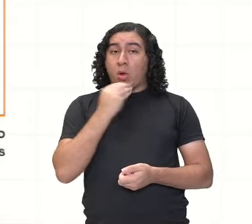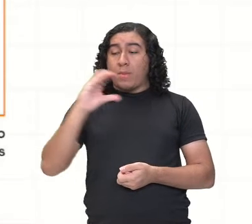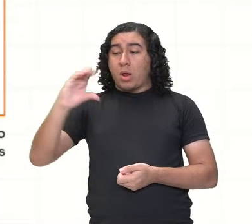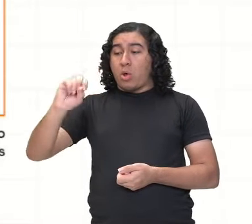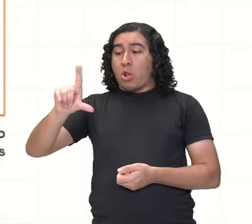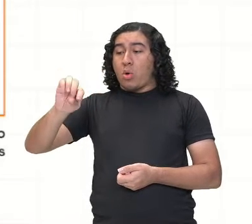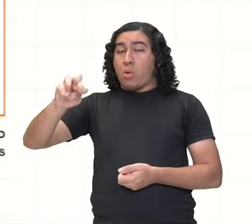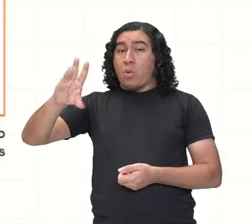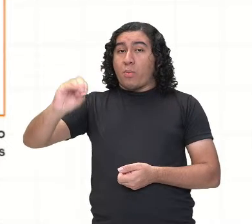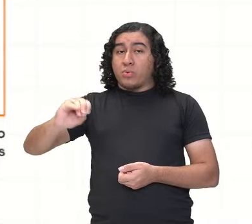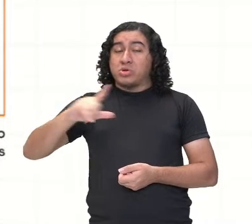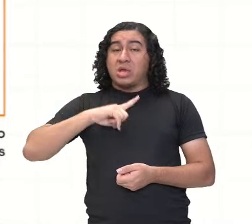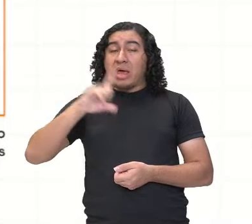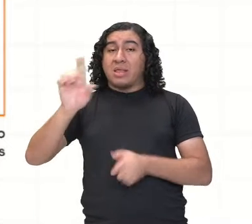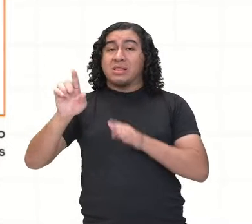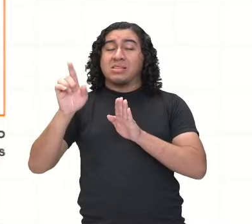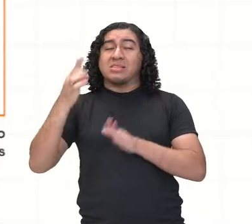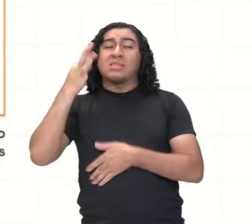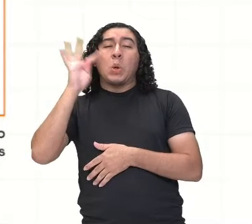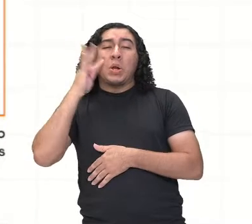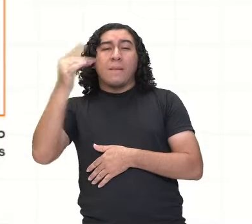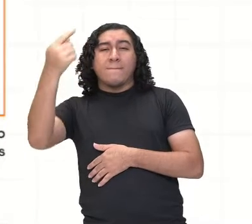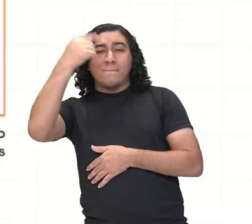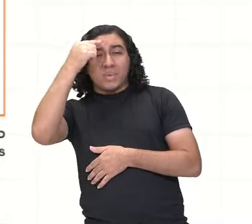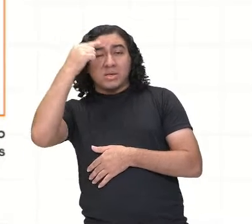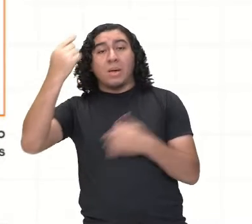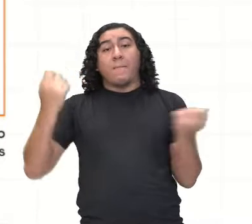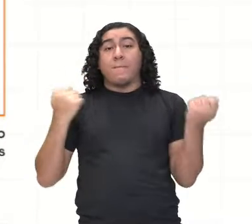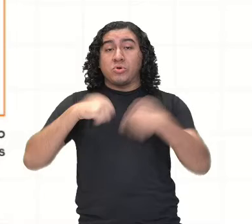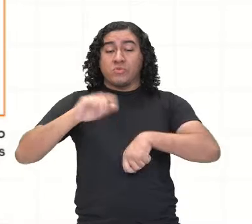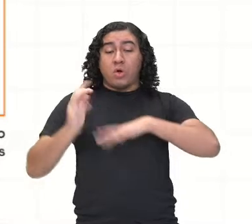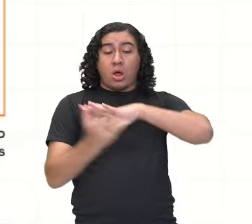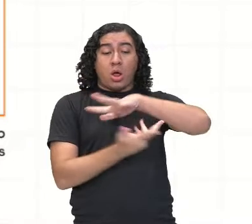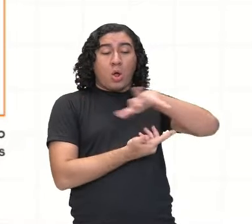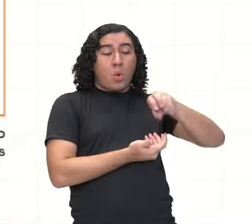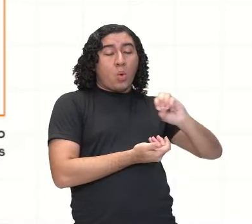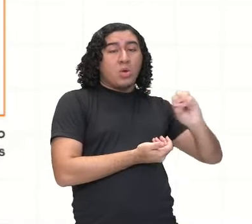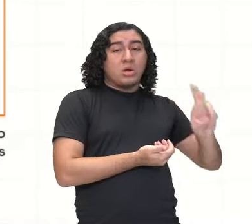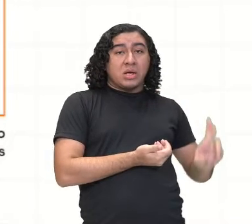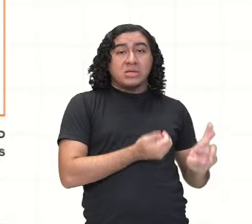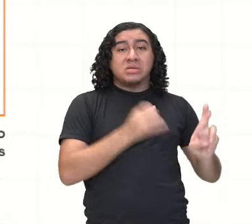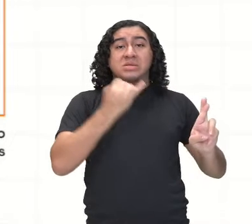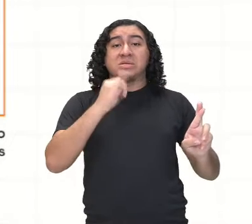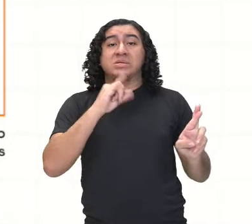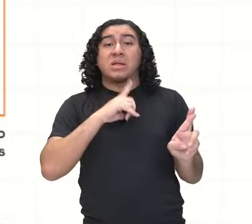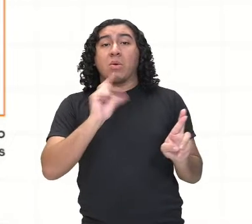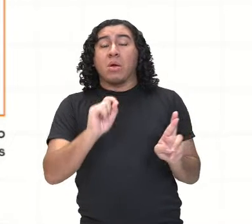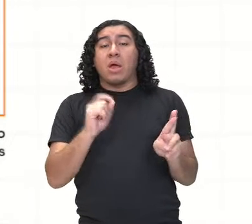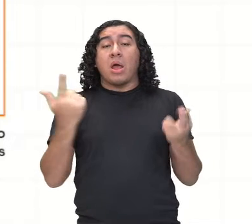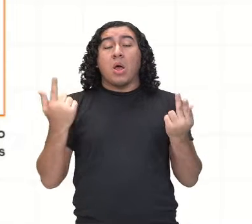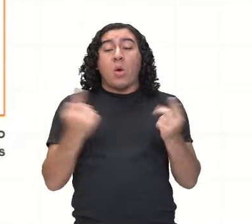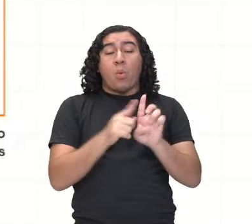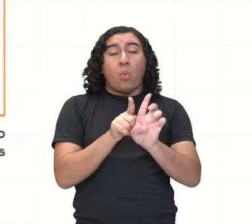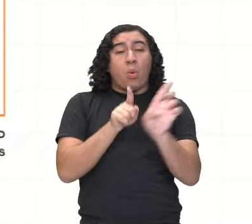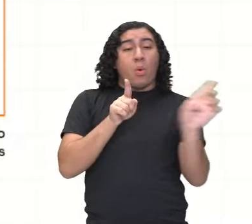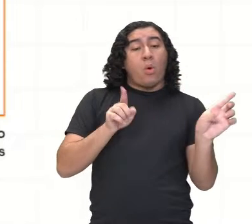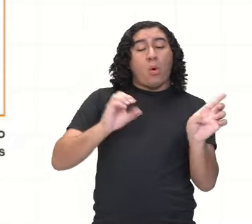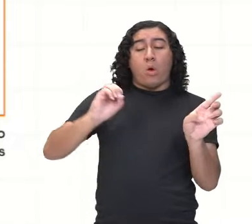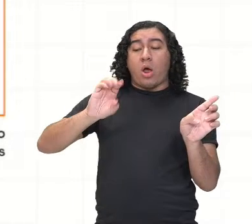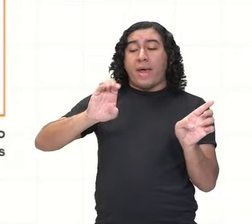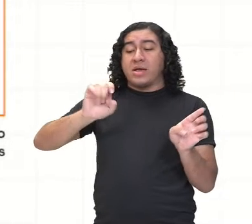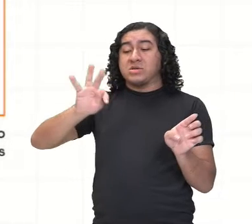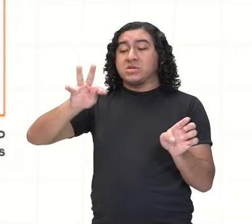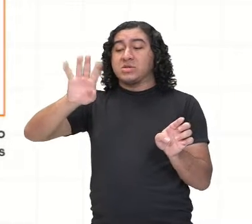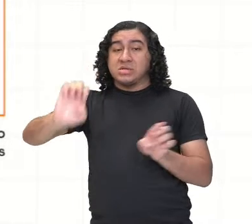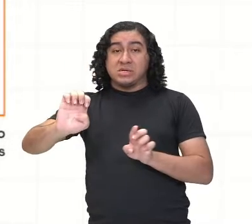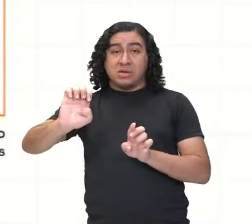a teoria de que poderia alcançar o Oriente navegando para o oeste. Então, o que